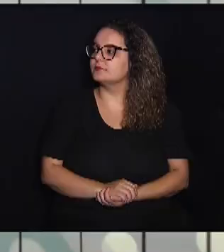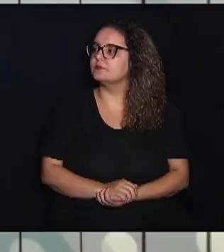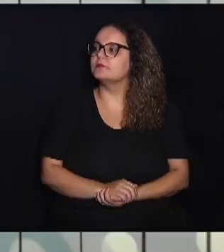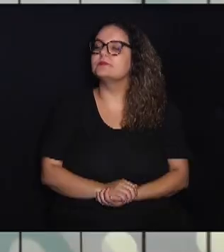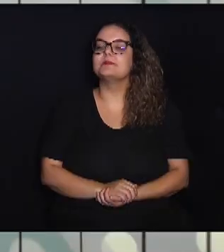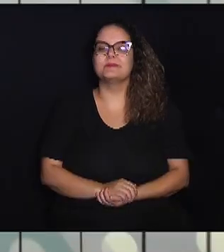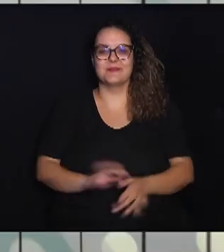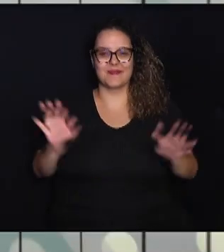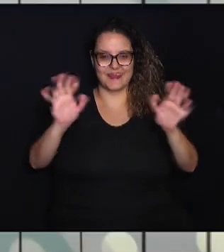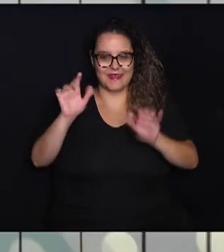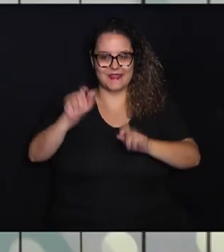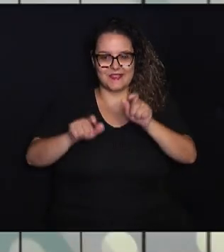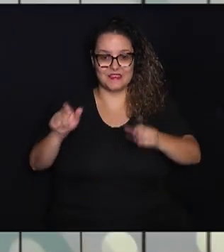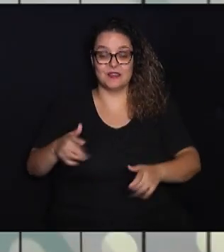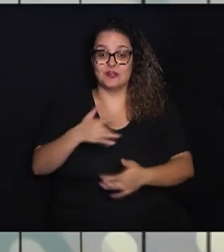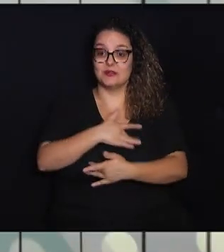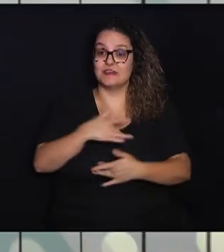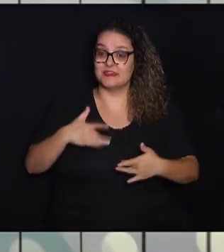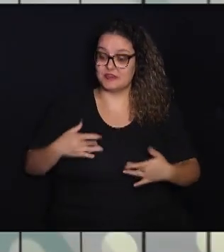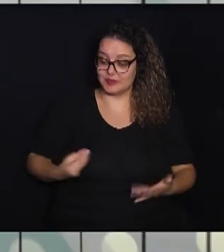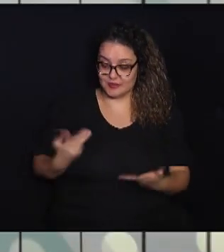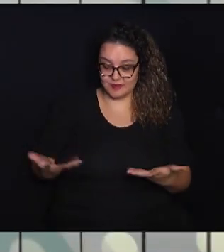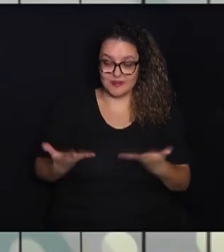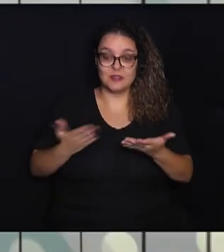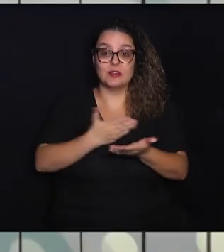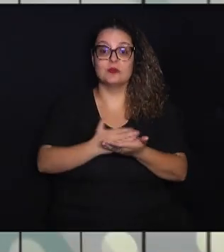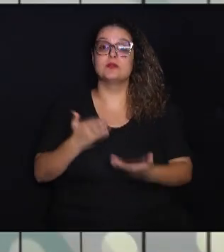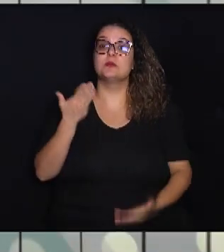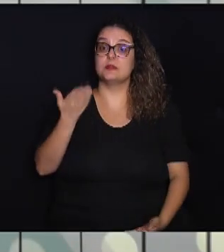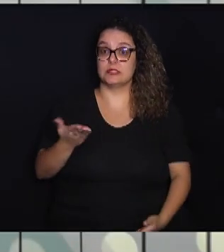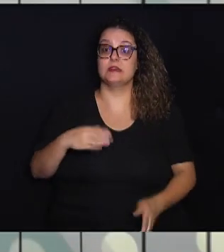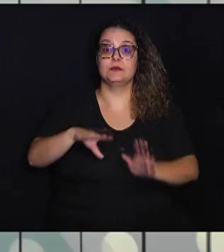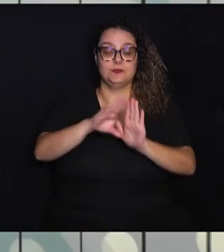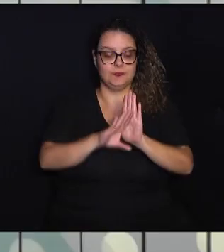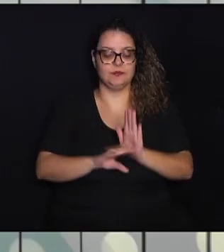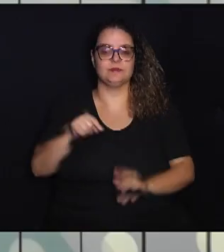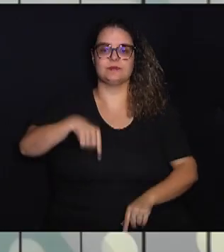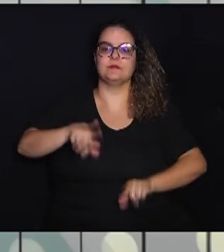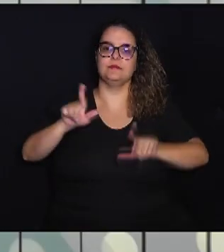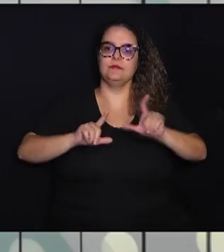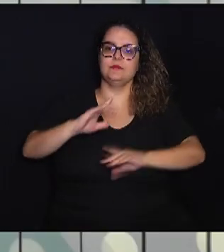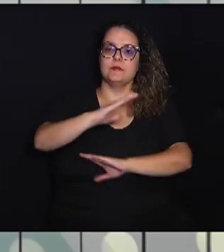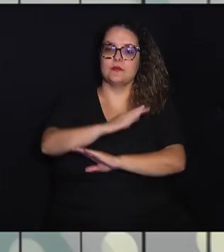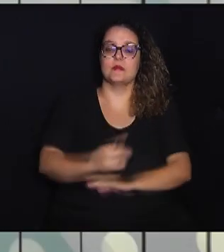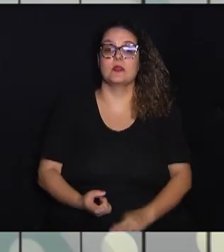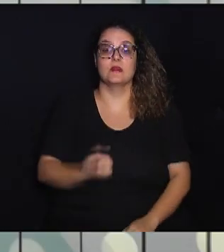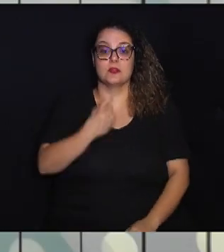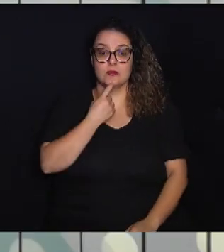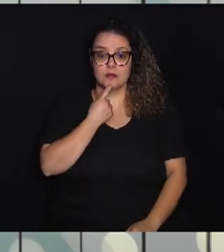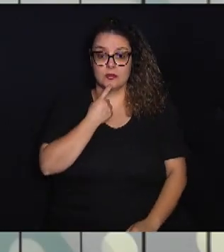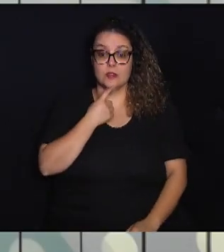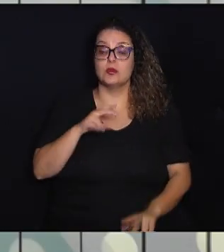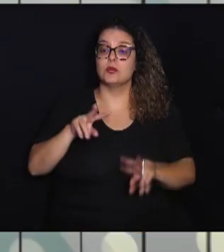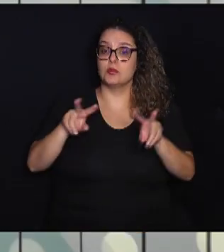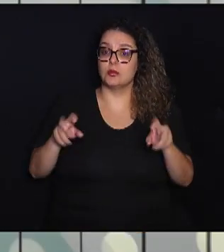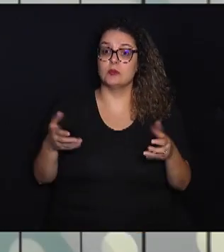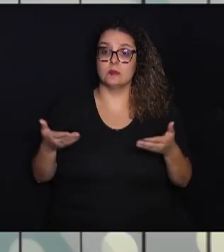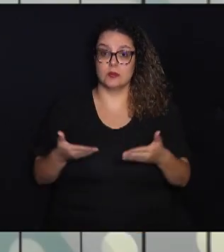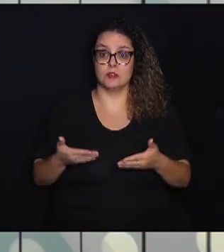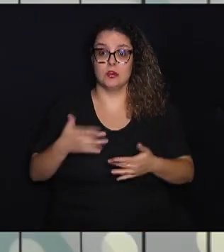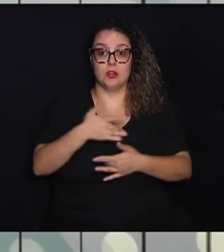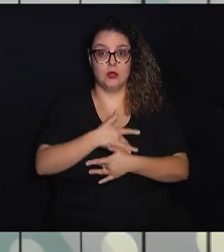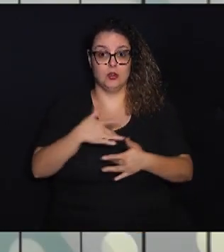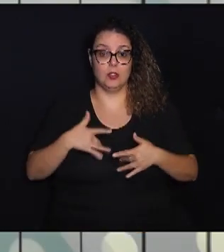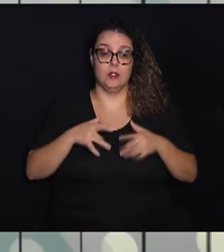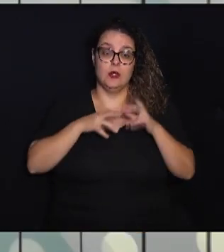Olá pessoal, mais um Saúde à Vida começando para você aqui na programação da TV Câmara Campinas. E o tema de hoje é a saúde